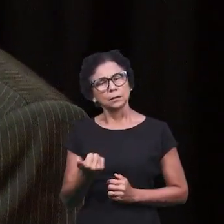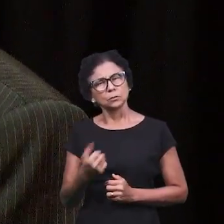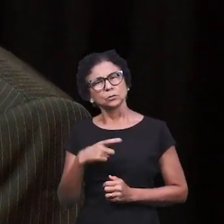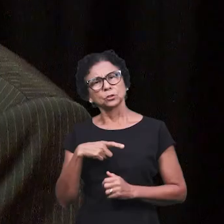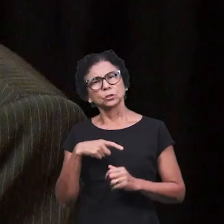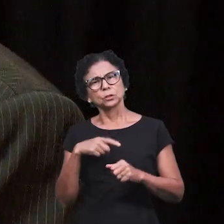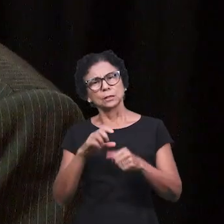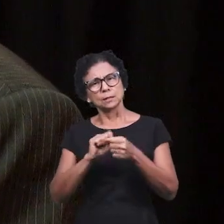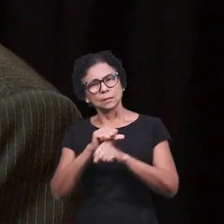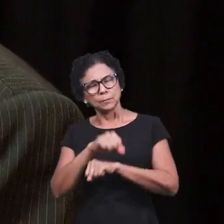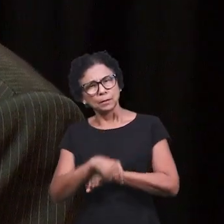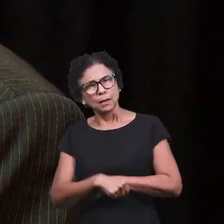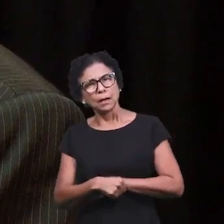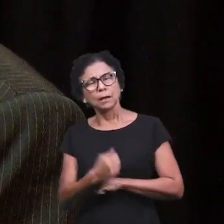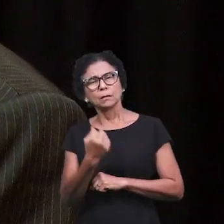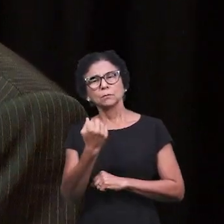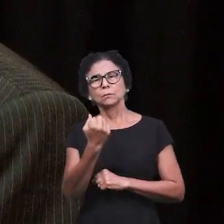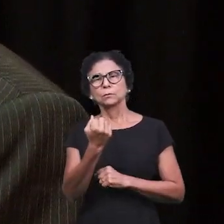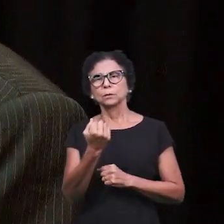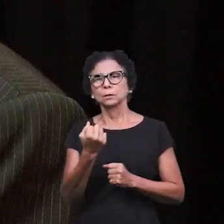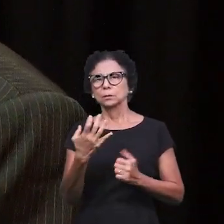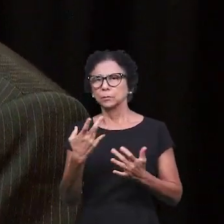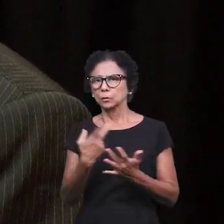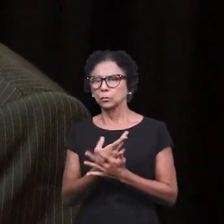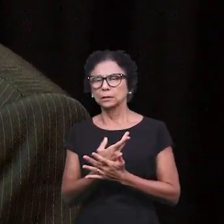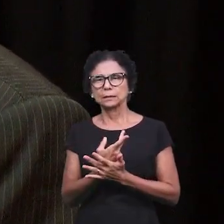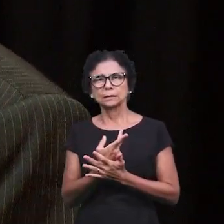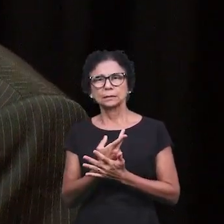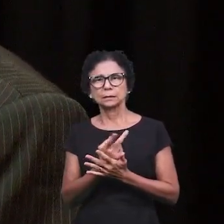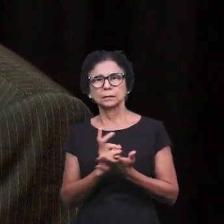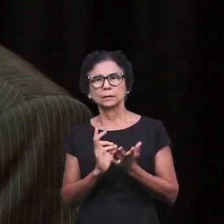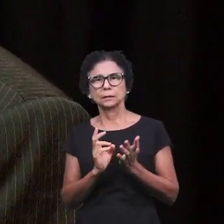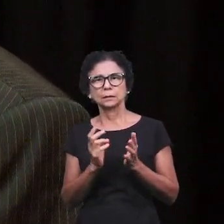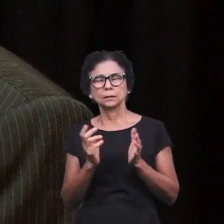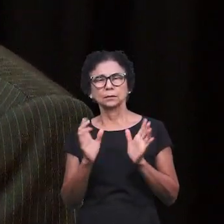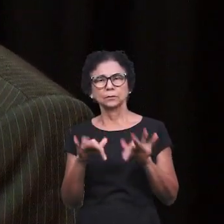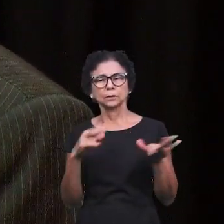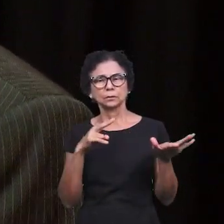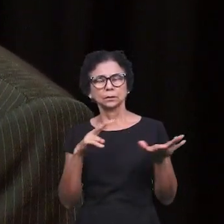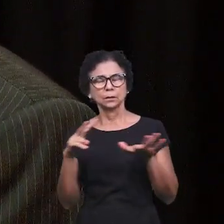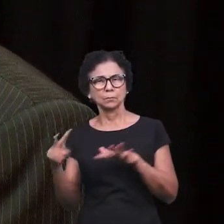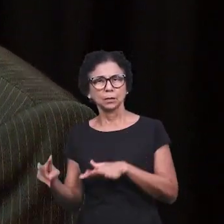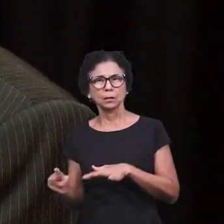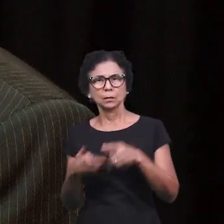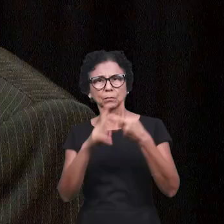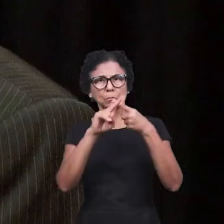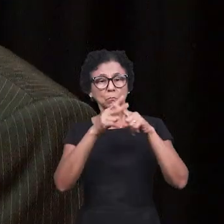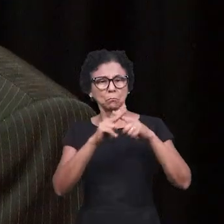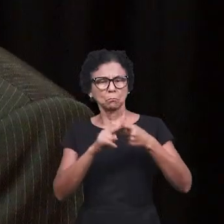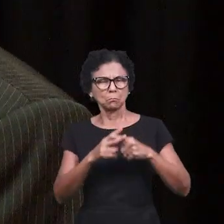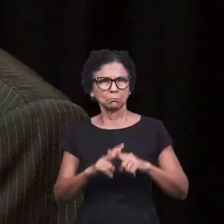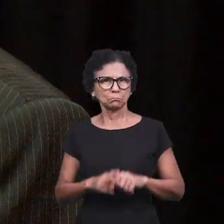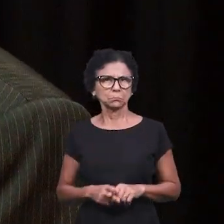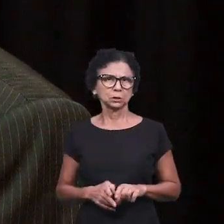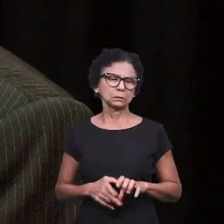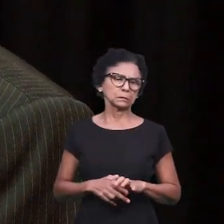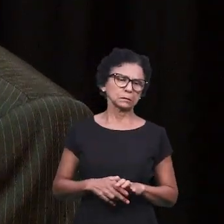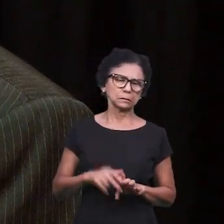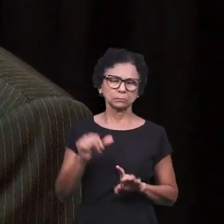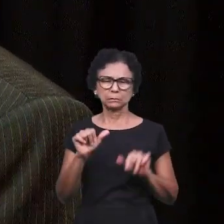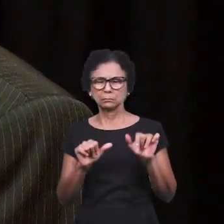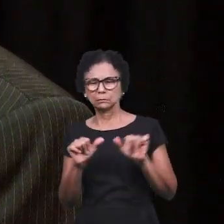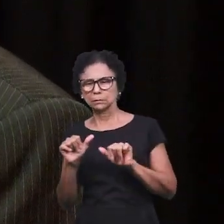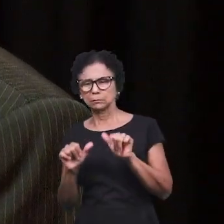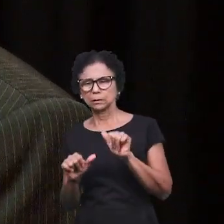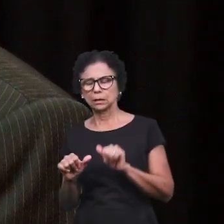dos seminários, havia as manutenções, né? Eram manutenções que Sim. aconteciam ao final de cada semana. Uhum. E numa manutenção daquela